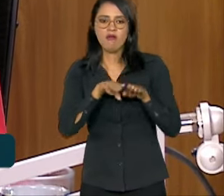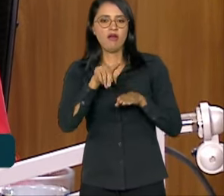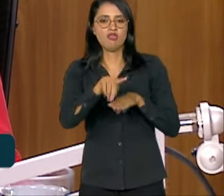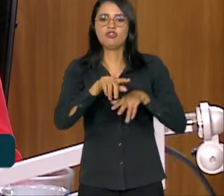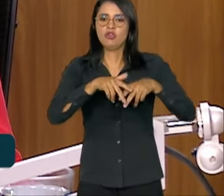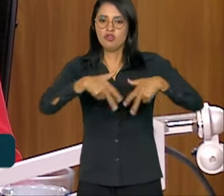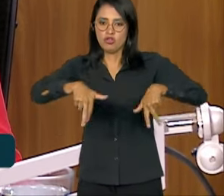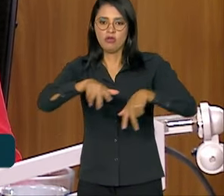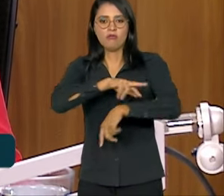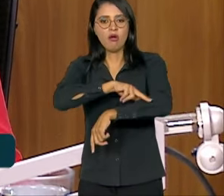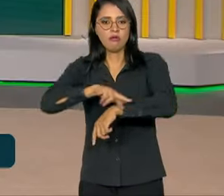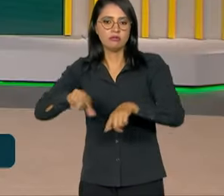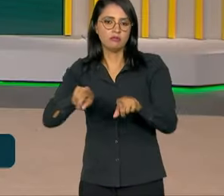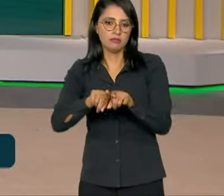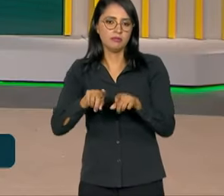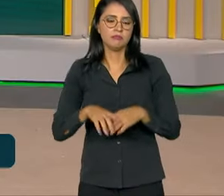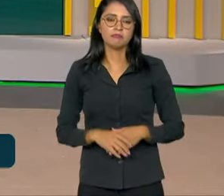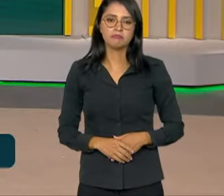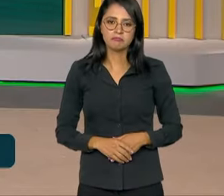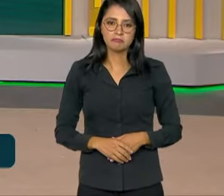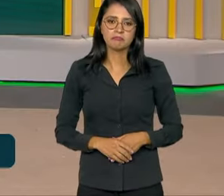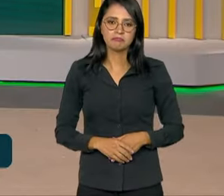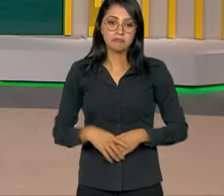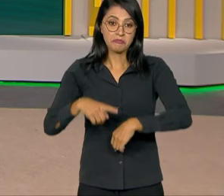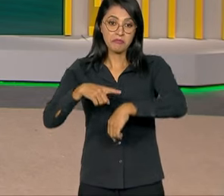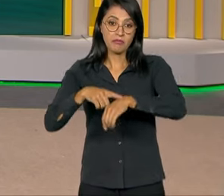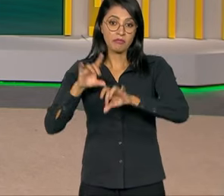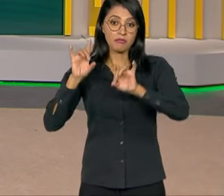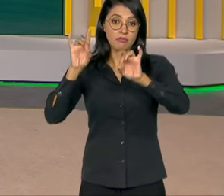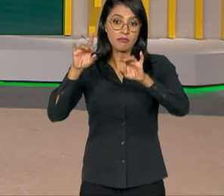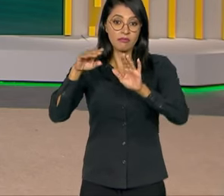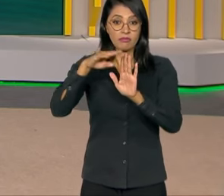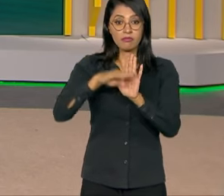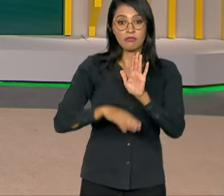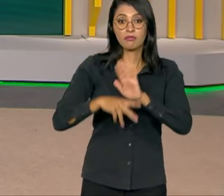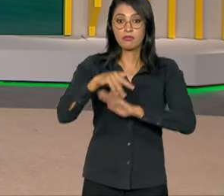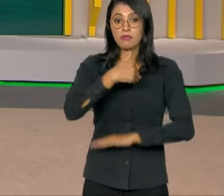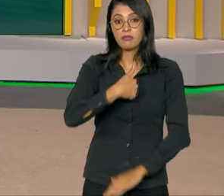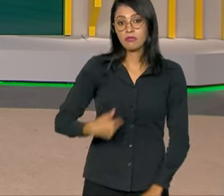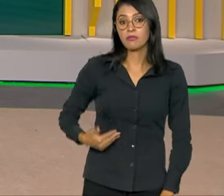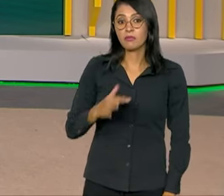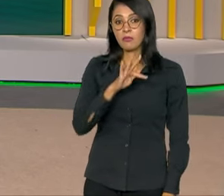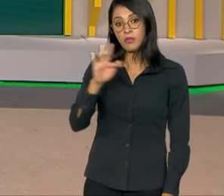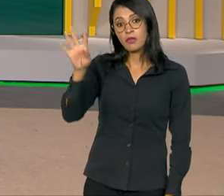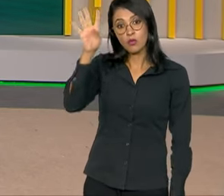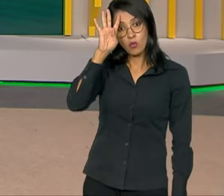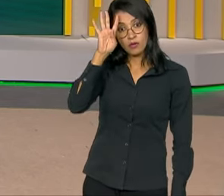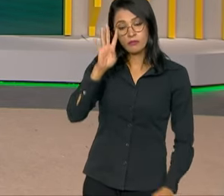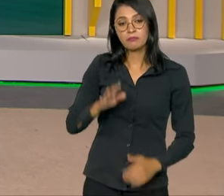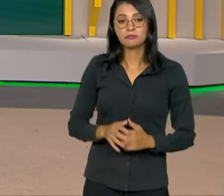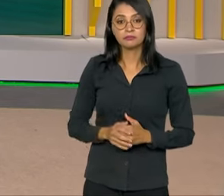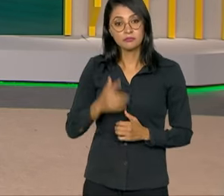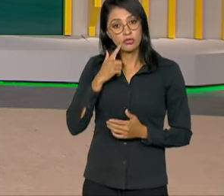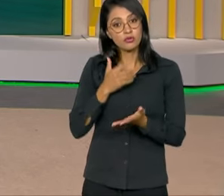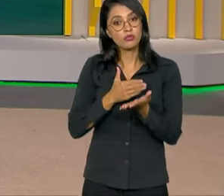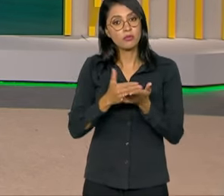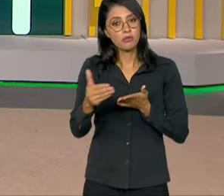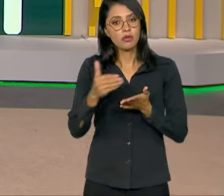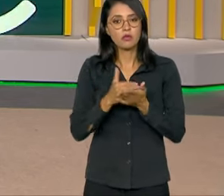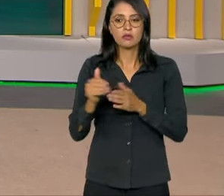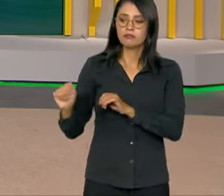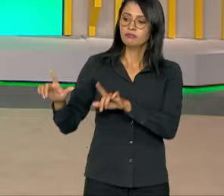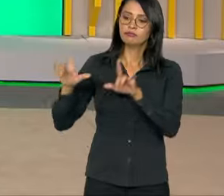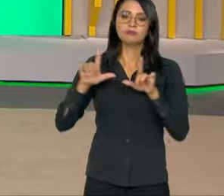de gênero e raça. Hora de destacar agendas do governo federal nesta quarta-feira. A gente começa com o